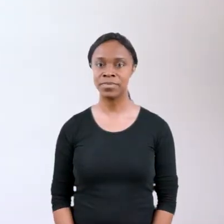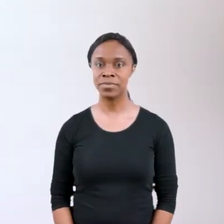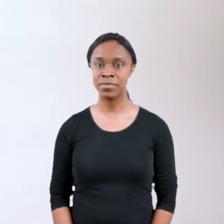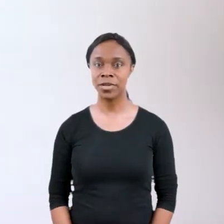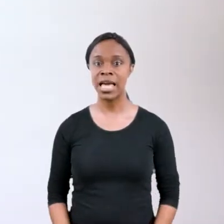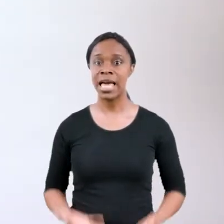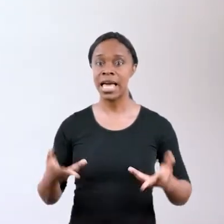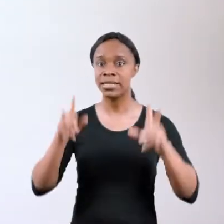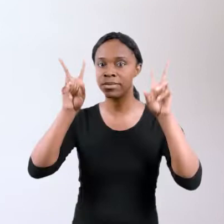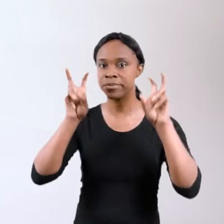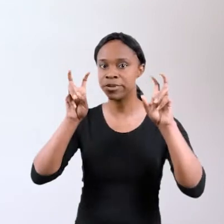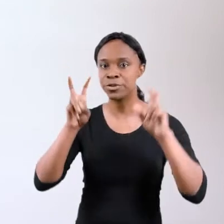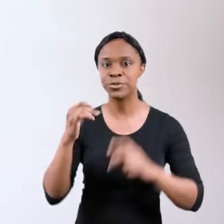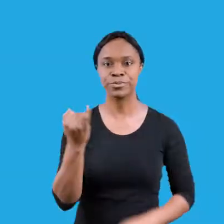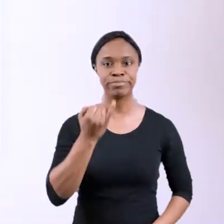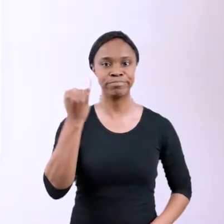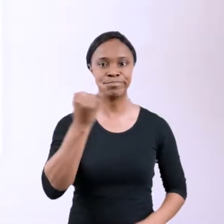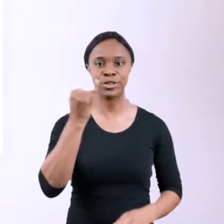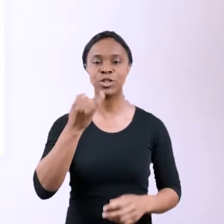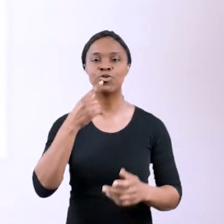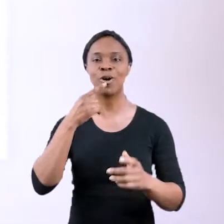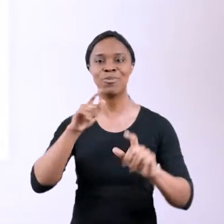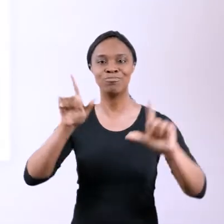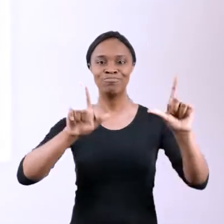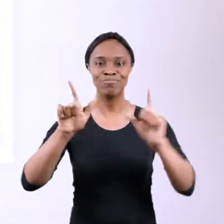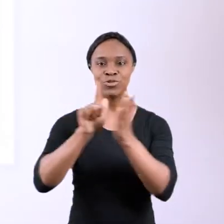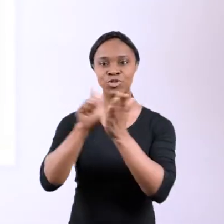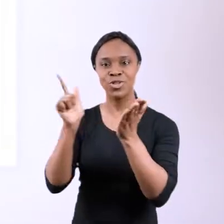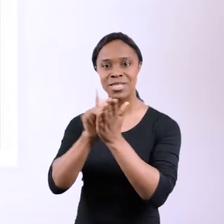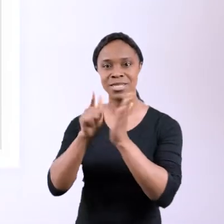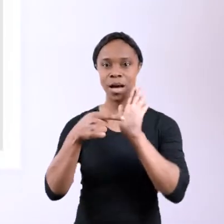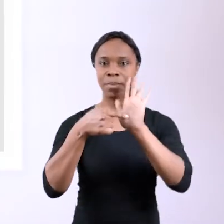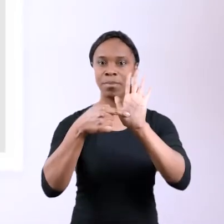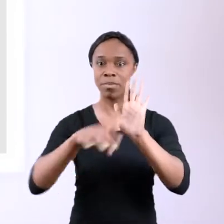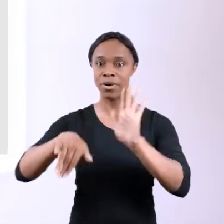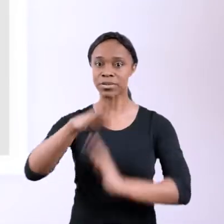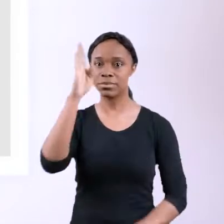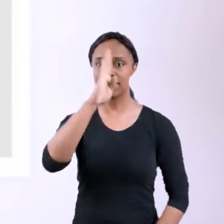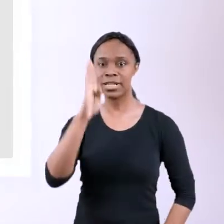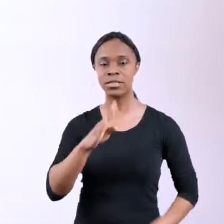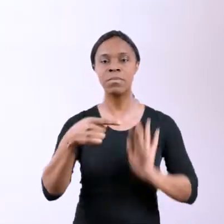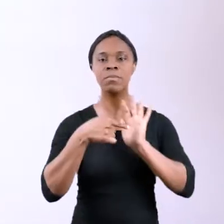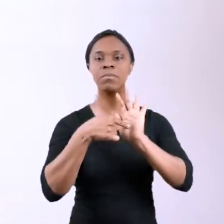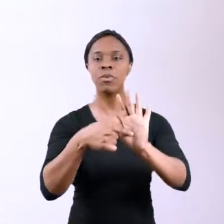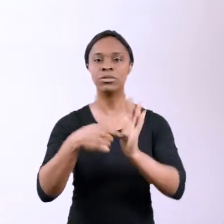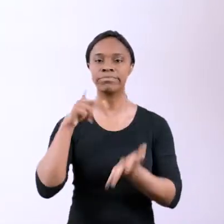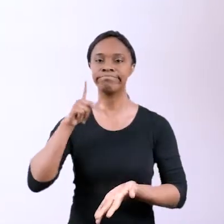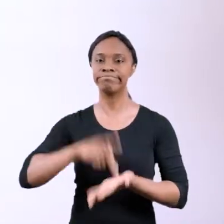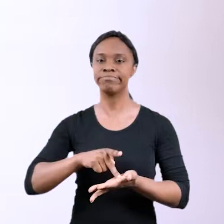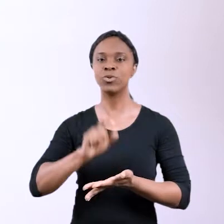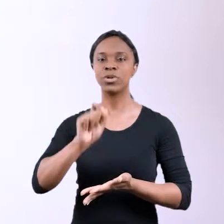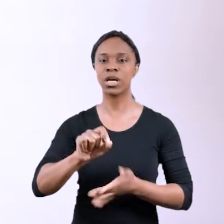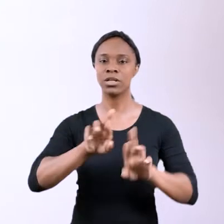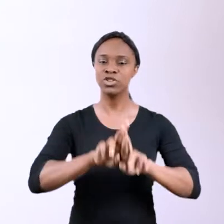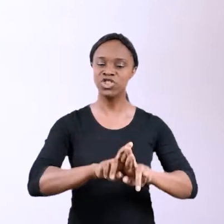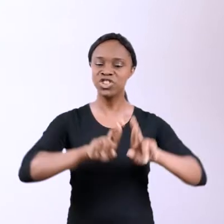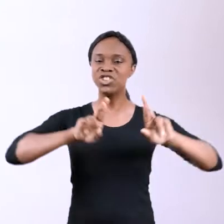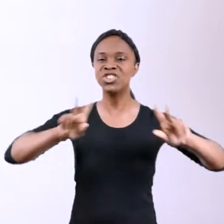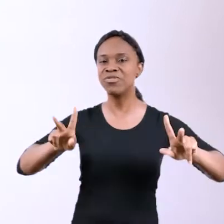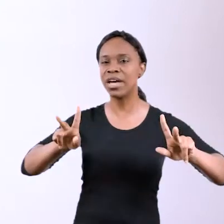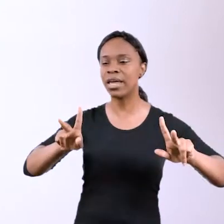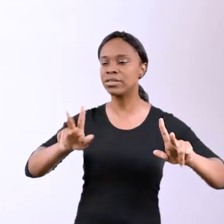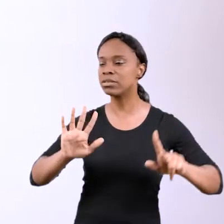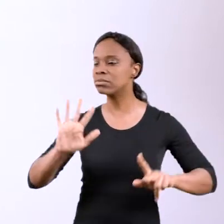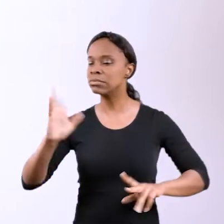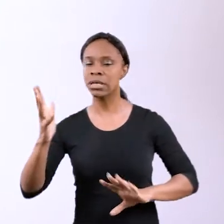Esse é um assunto bastante presente nos meios de comunicação brasileiros. Afinal, mostra quão diferentes são essas condições